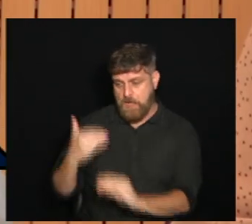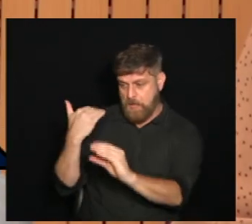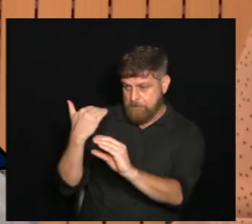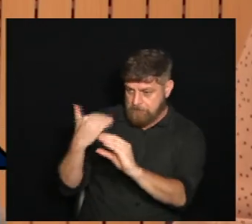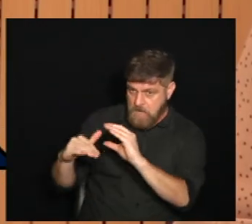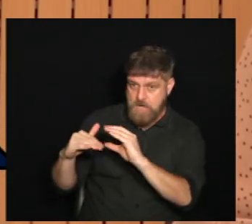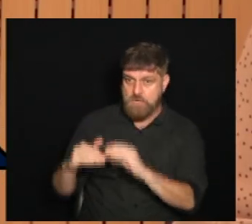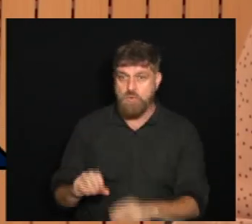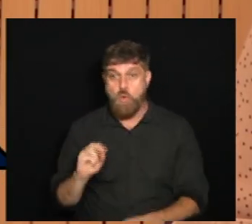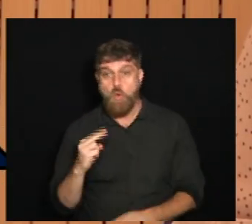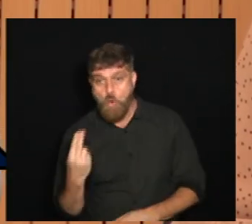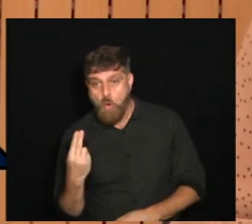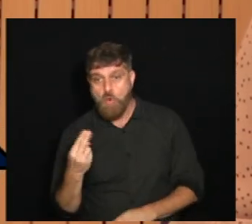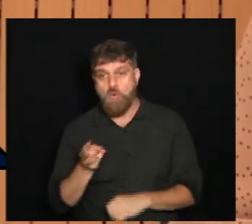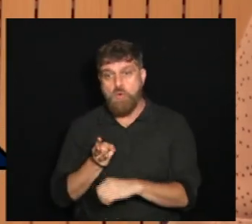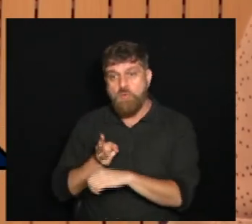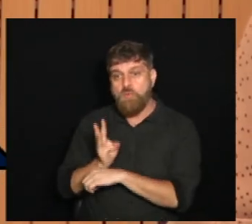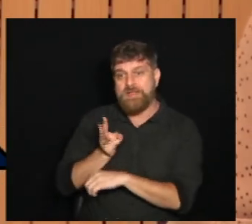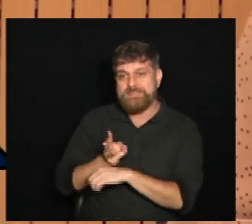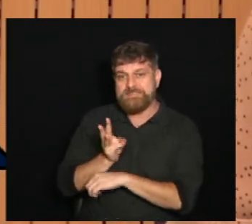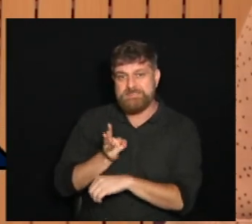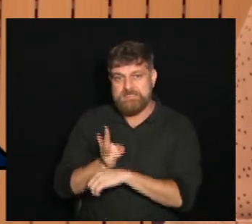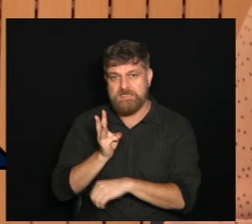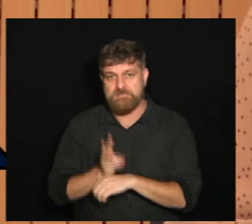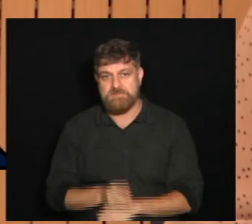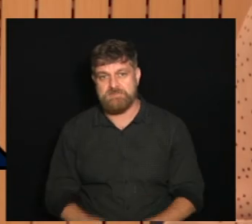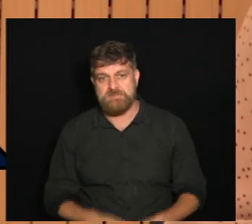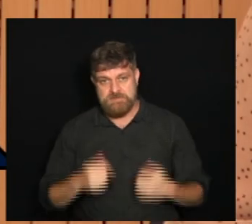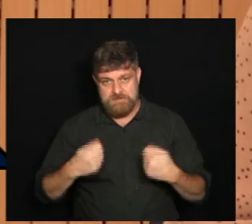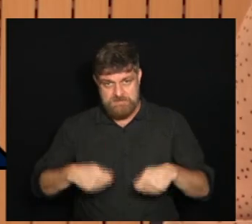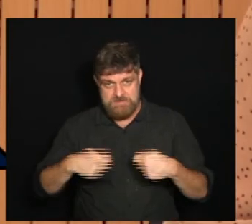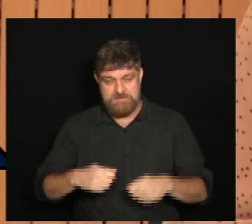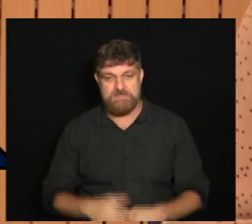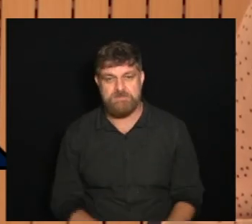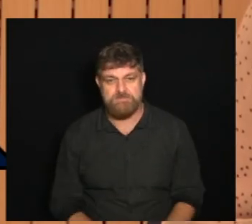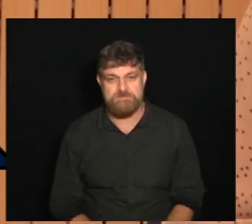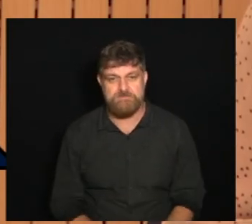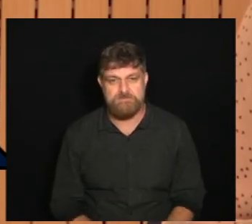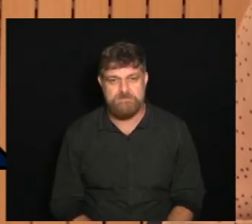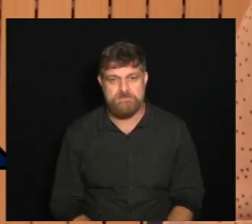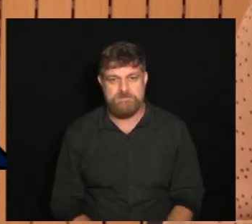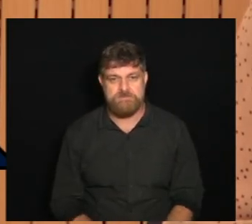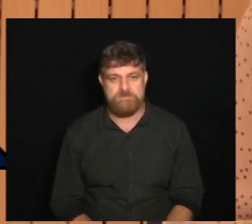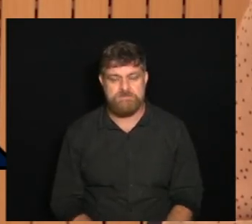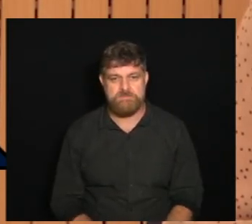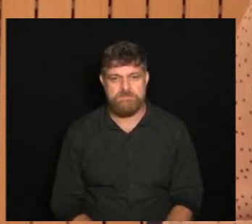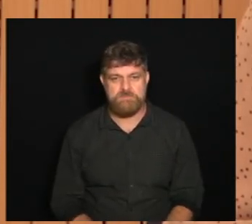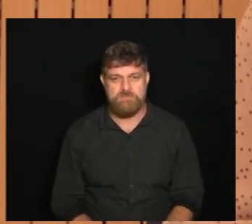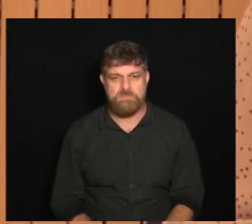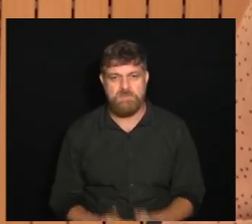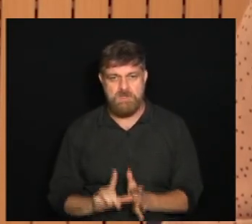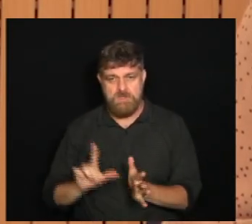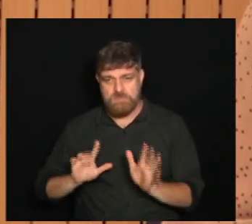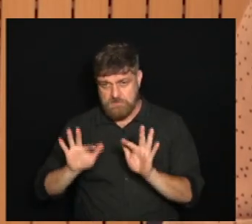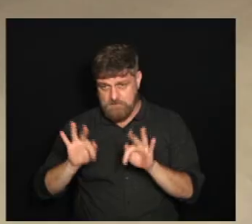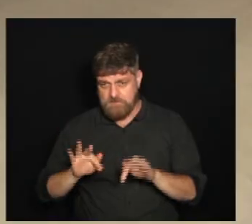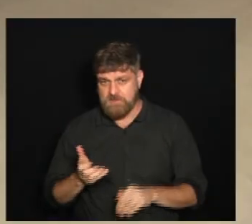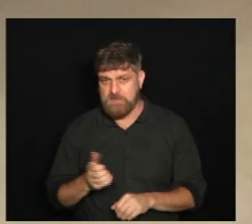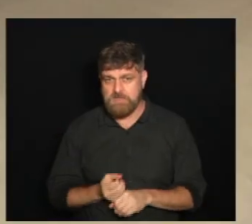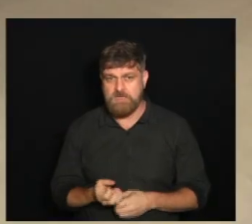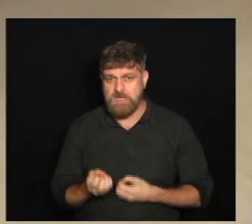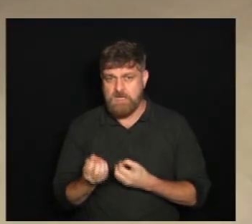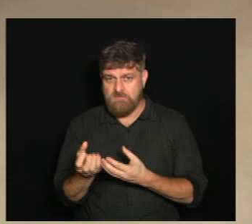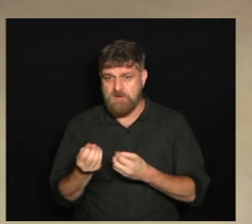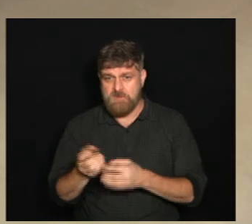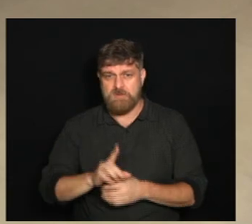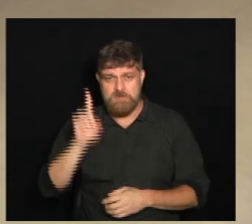e-mail e via WhatsApp, se necessário for. Do encerramento, presidente, pois não, vereador. pela ordem. Gostaria de informar que, a partir